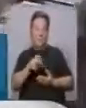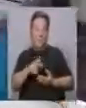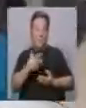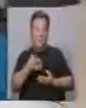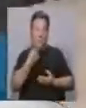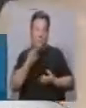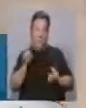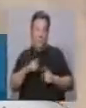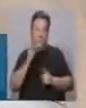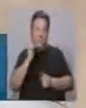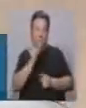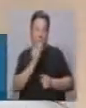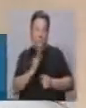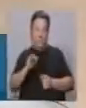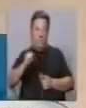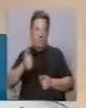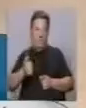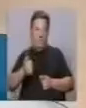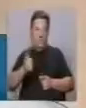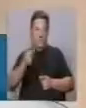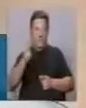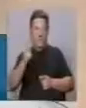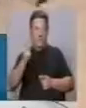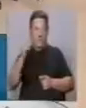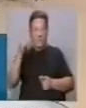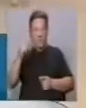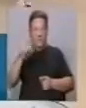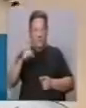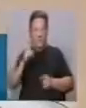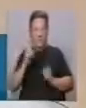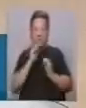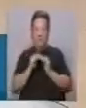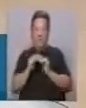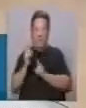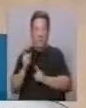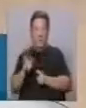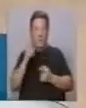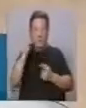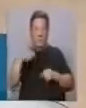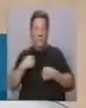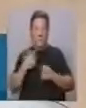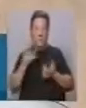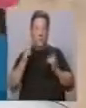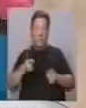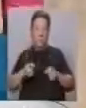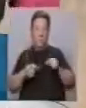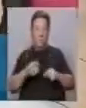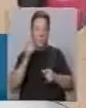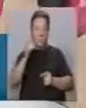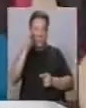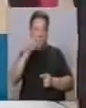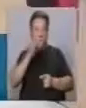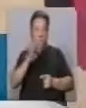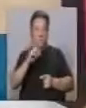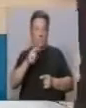repetir-se nos dias 24 e 25 em Vigo. Exatamente, isso é o que está combinado. Isto é uma iniciativa que de facto começou aqui, com o professor Fontes Carvalho, que tem